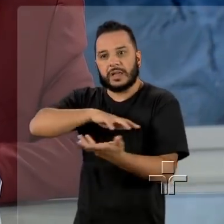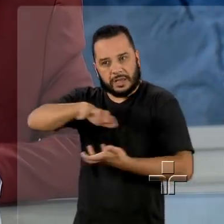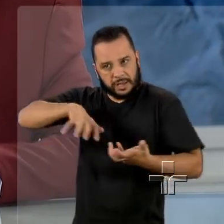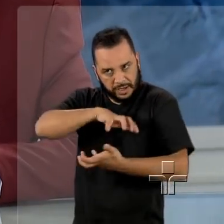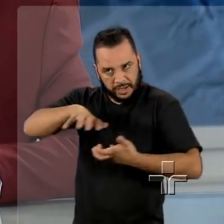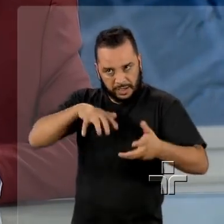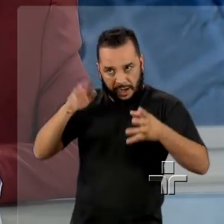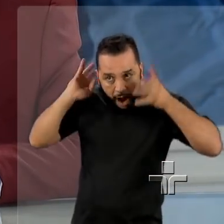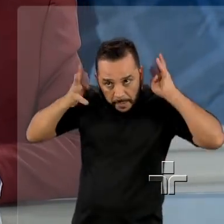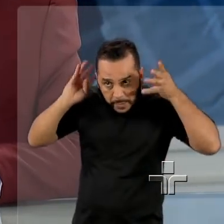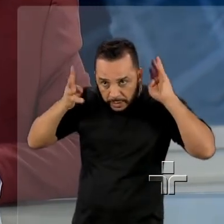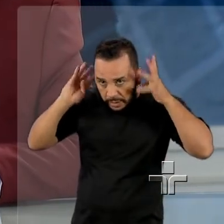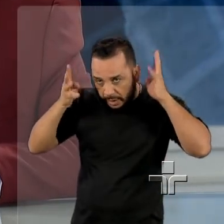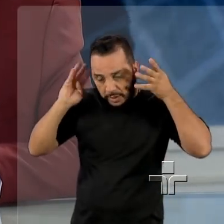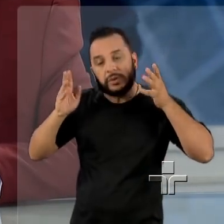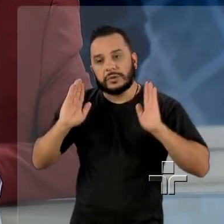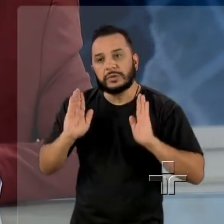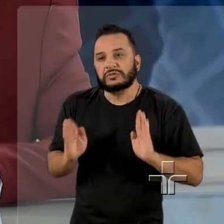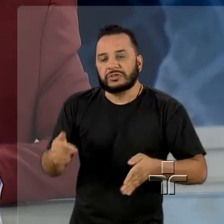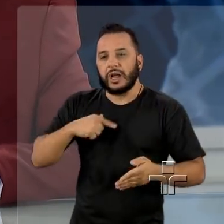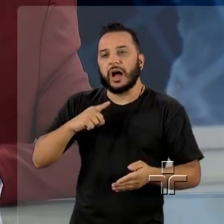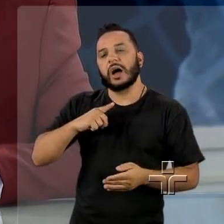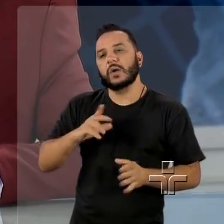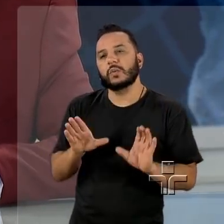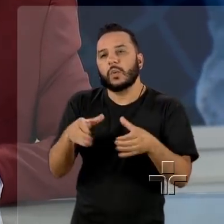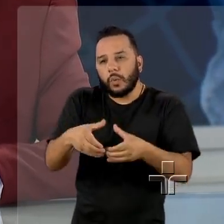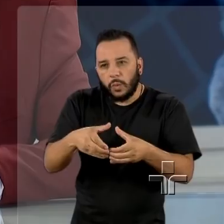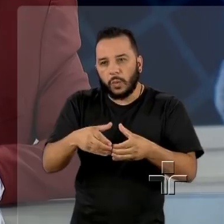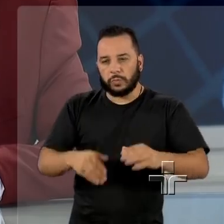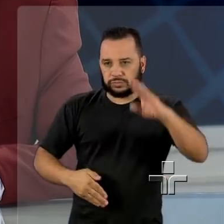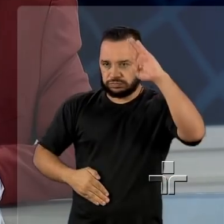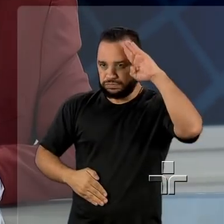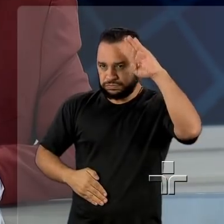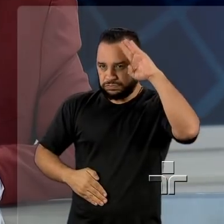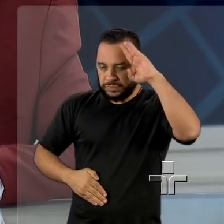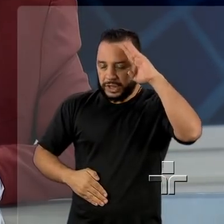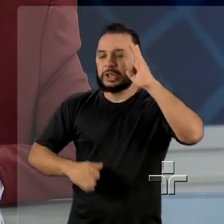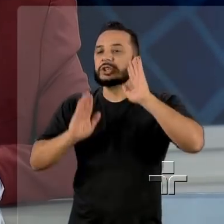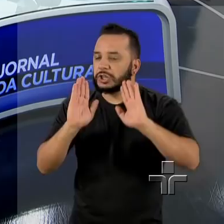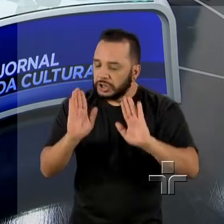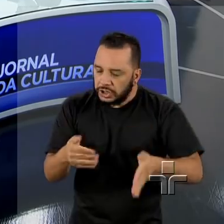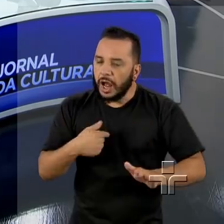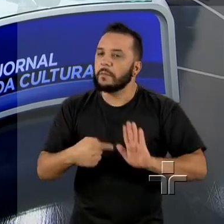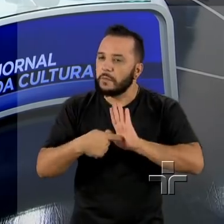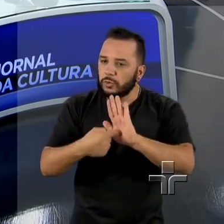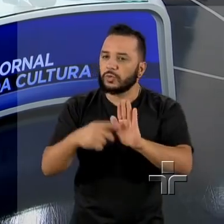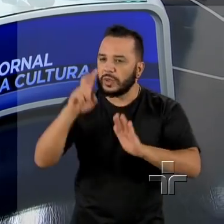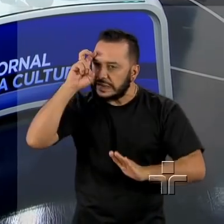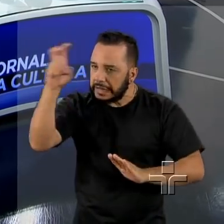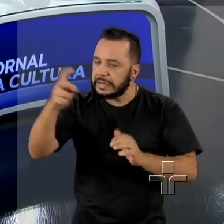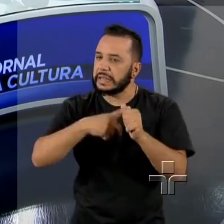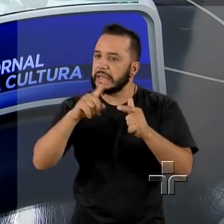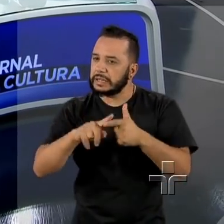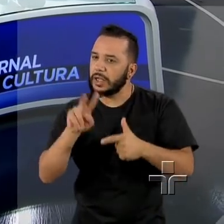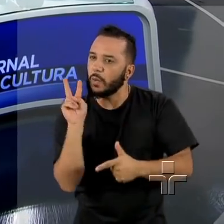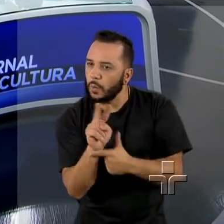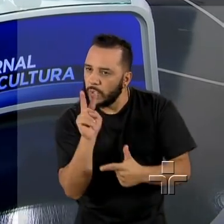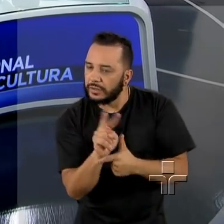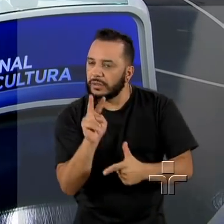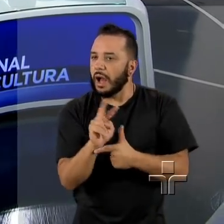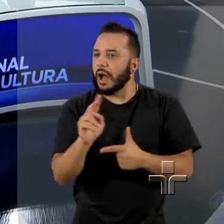pessoas um pouco preocupadas. Mas eu entendo que só alguém que não tem a mínima percepção do que é